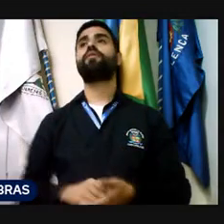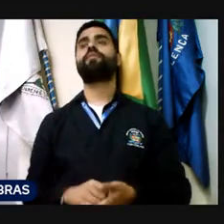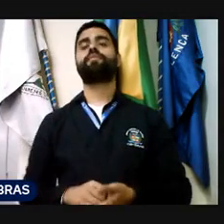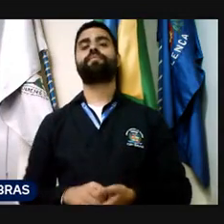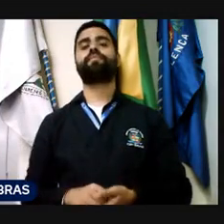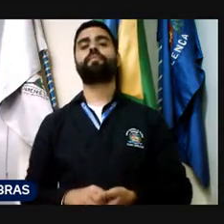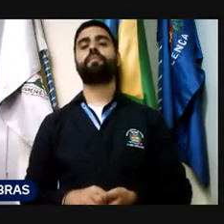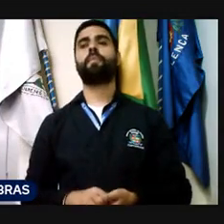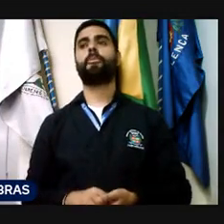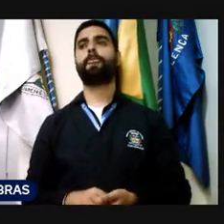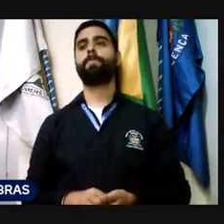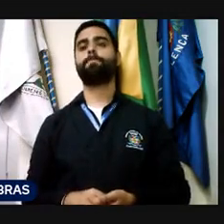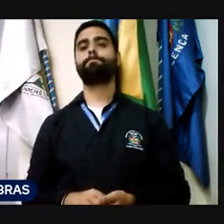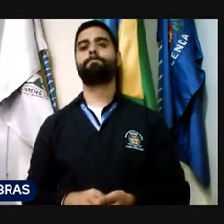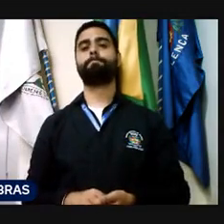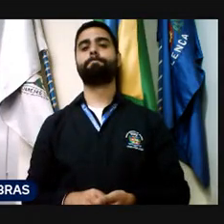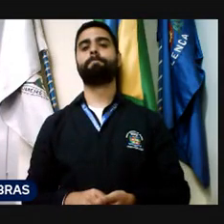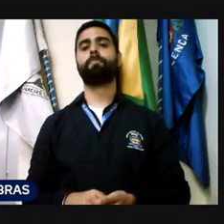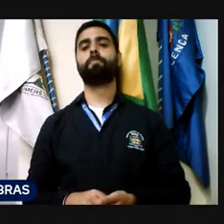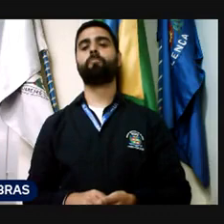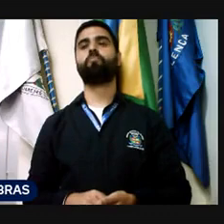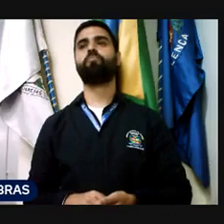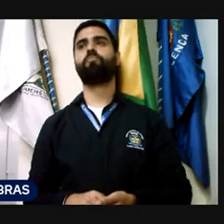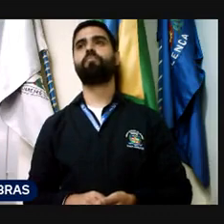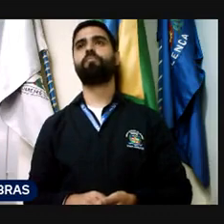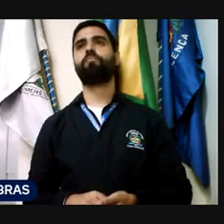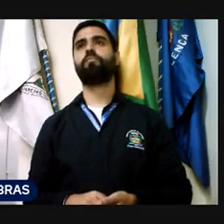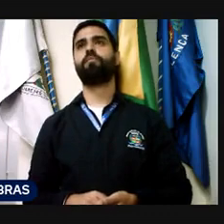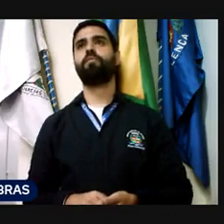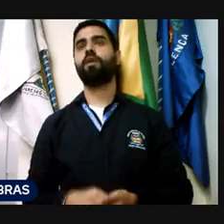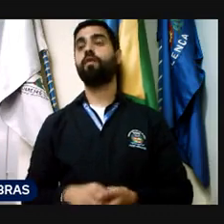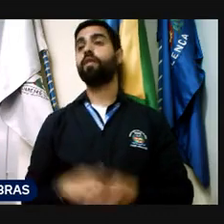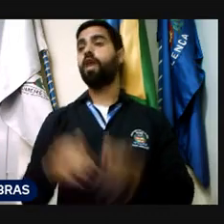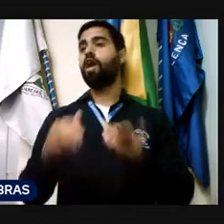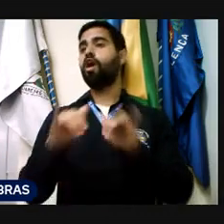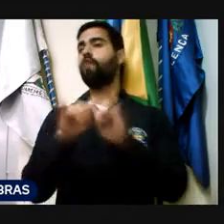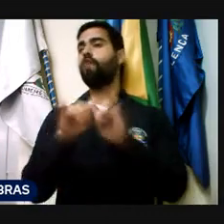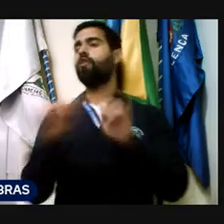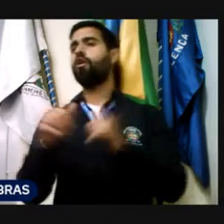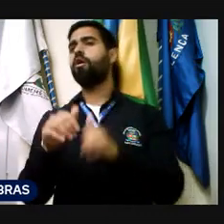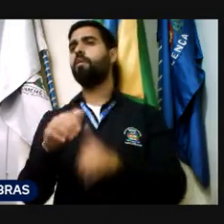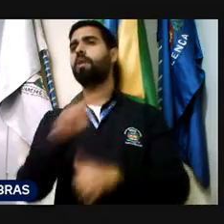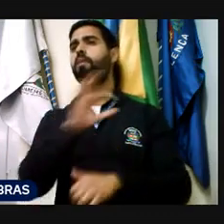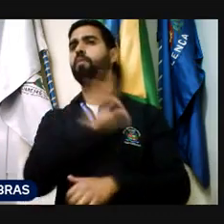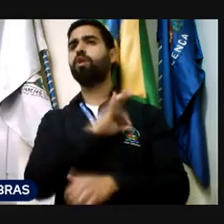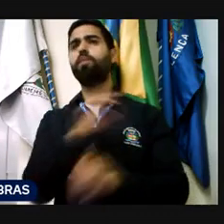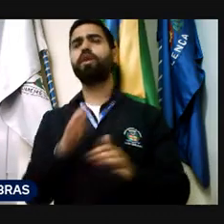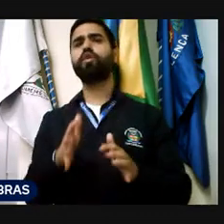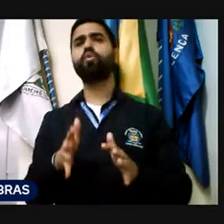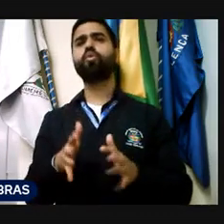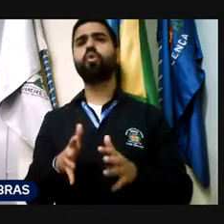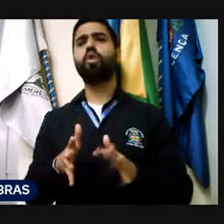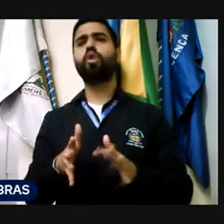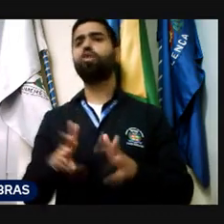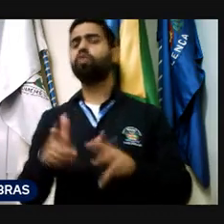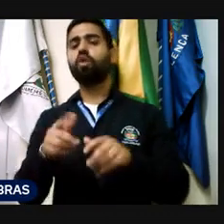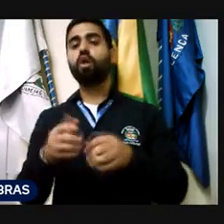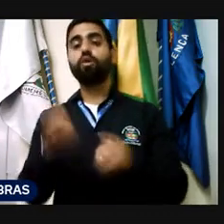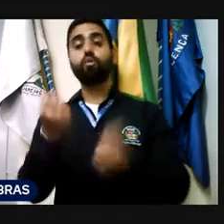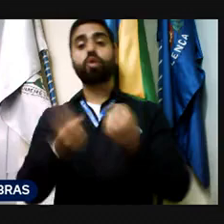uma notificação que vai ser efetuada pela guarda para que todos os veículos